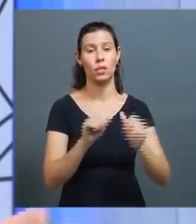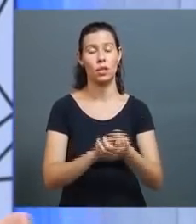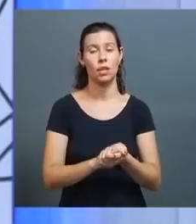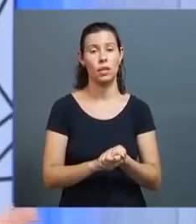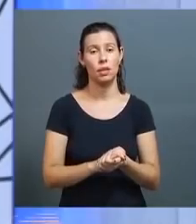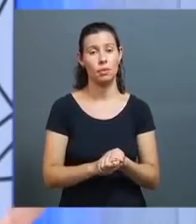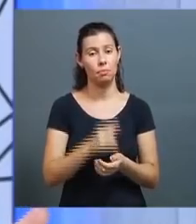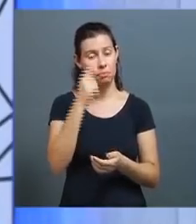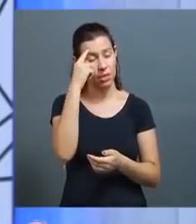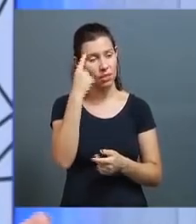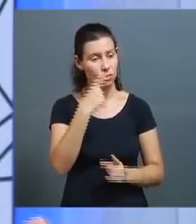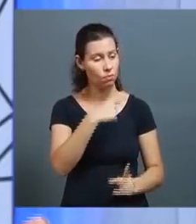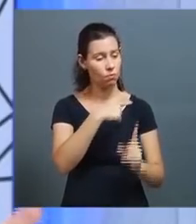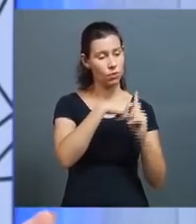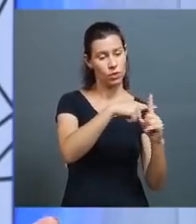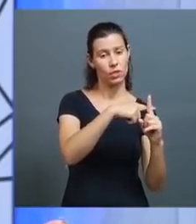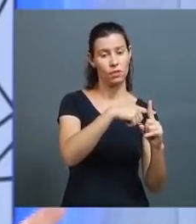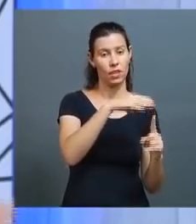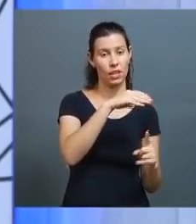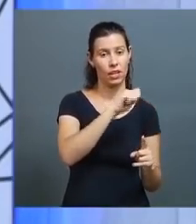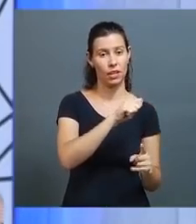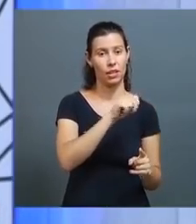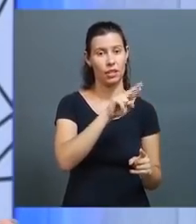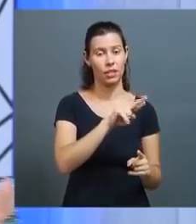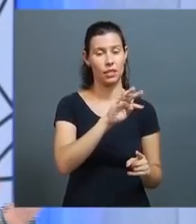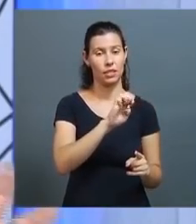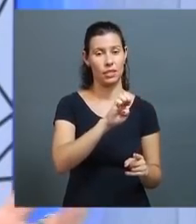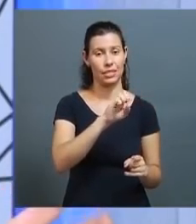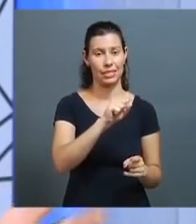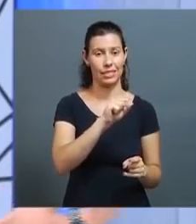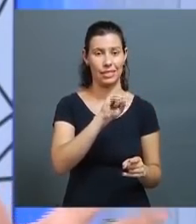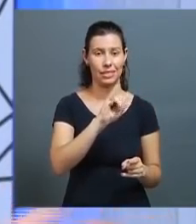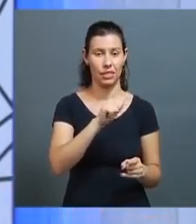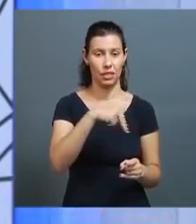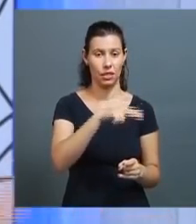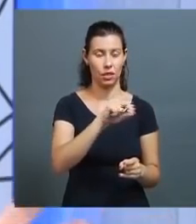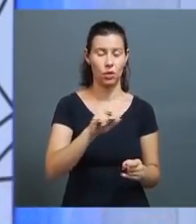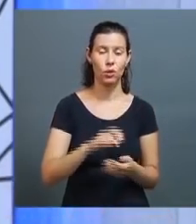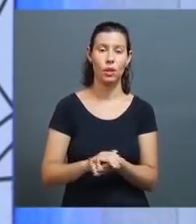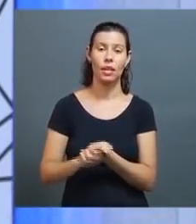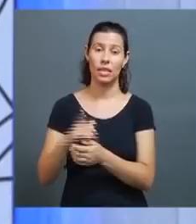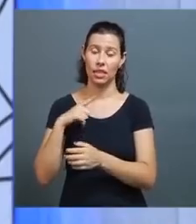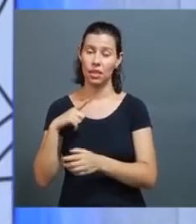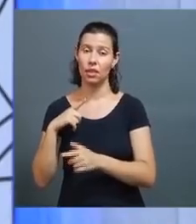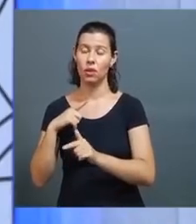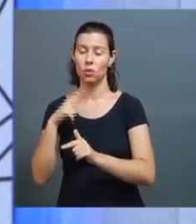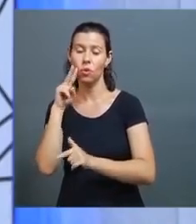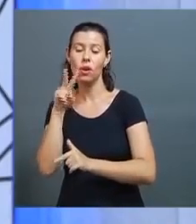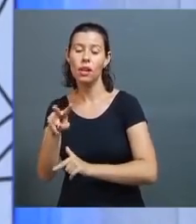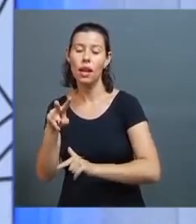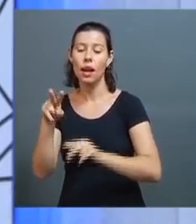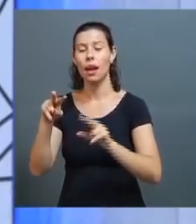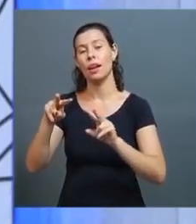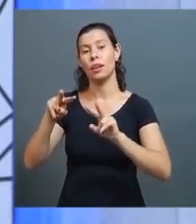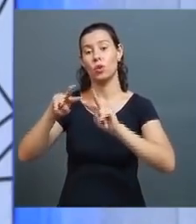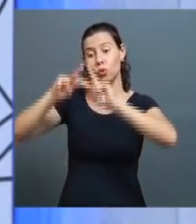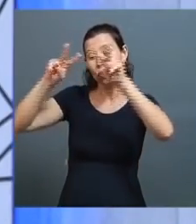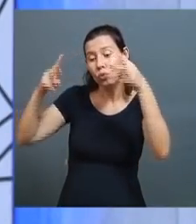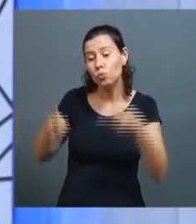paradigma assim, positivista, cartesiano, ter um olhar mais sistêmico, mais holístico para a